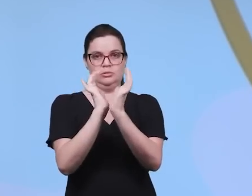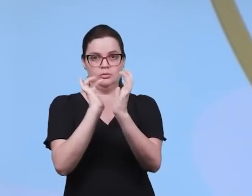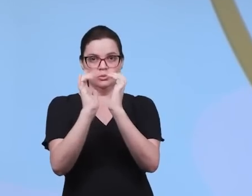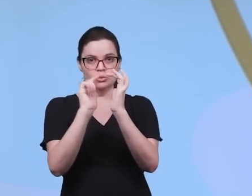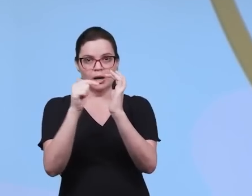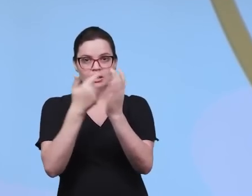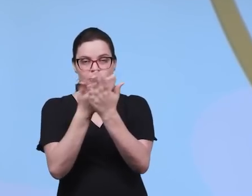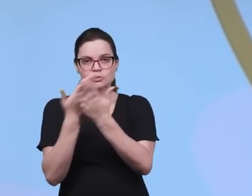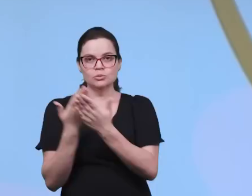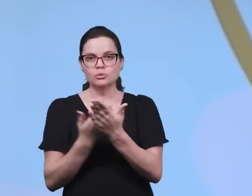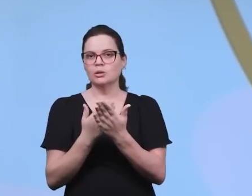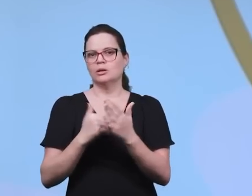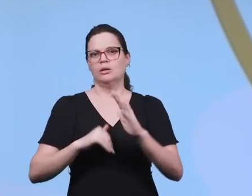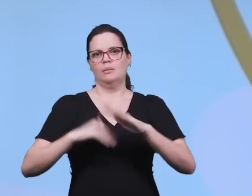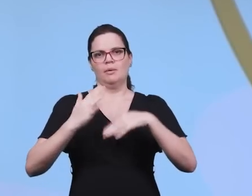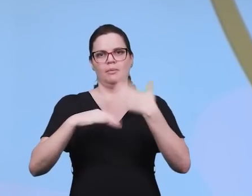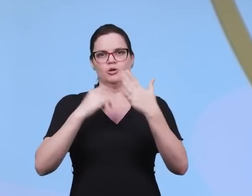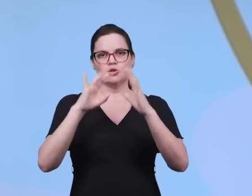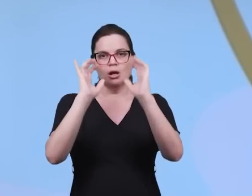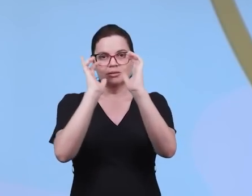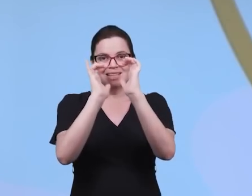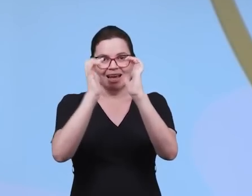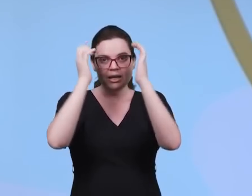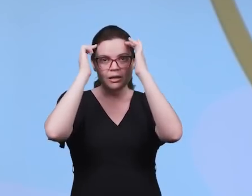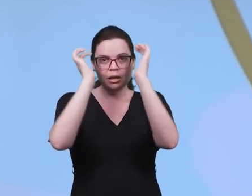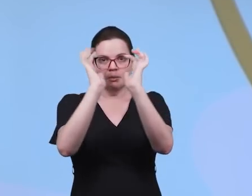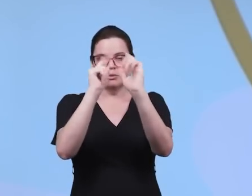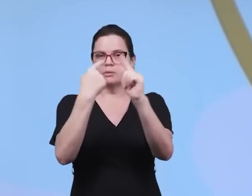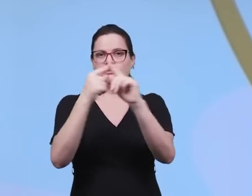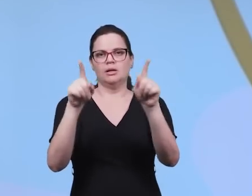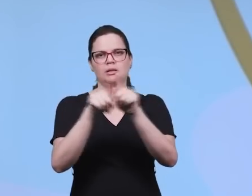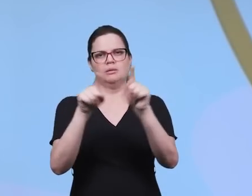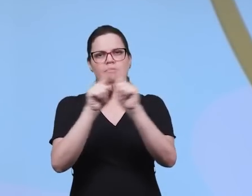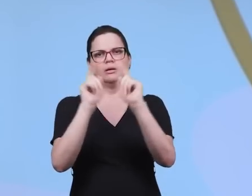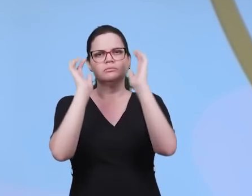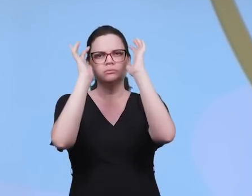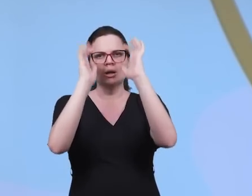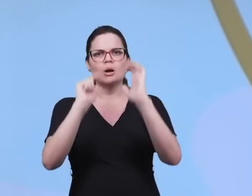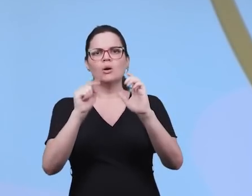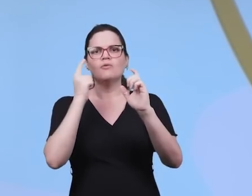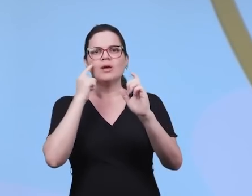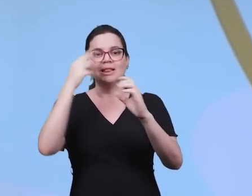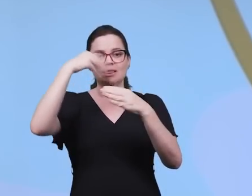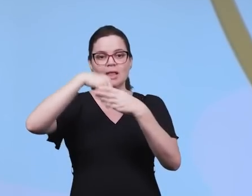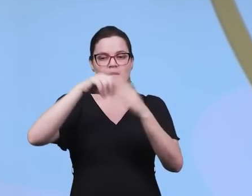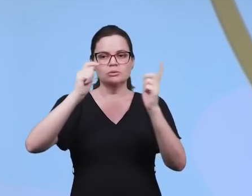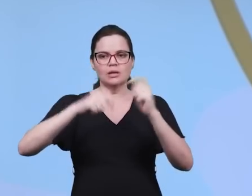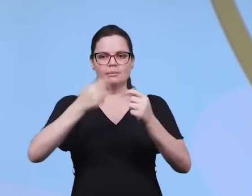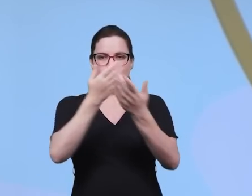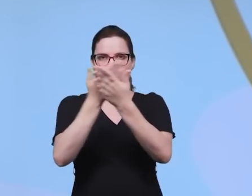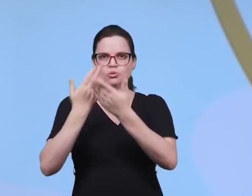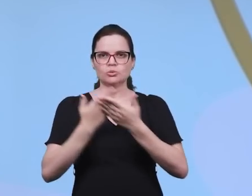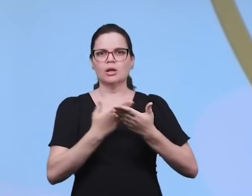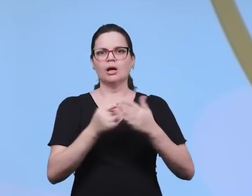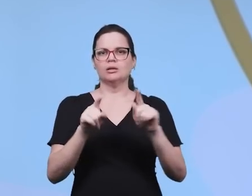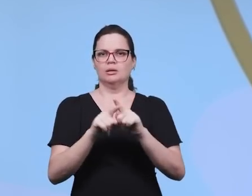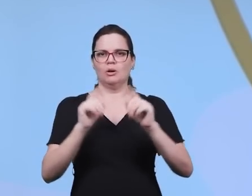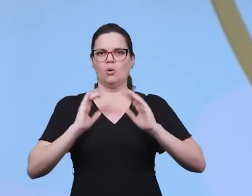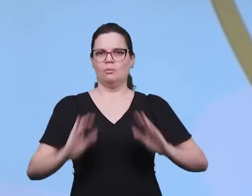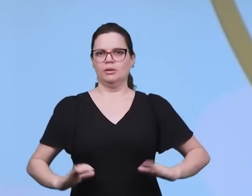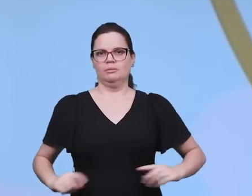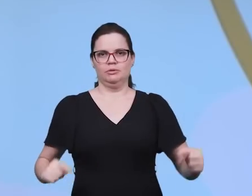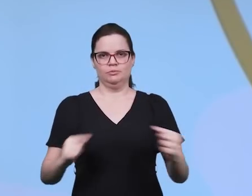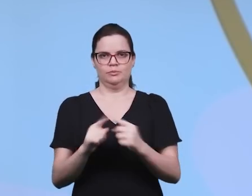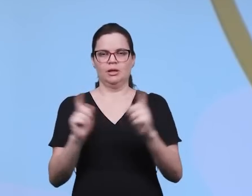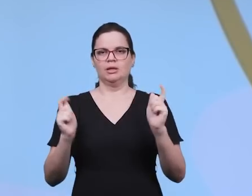da estrutura do cérebro, do funcionamento do cérebro, mas pontuando o porquê de cada comportamento e até como estruturar